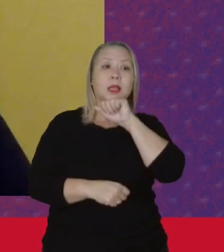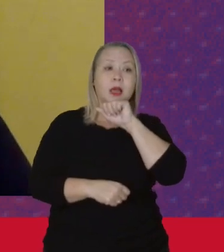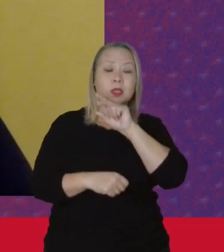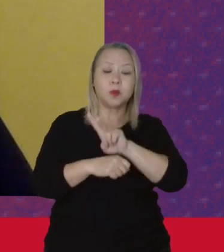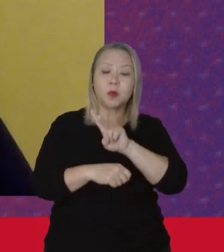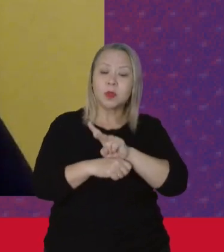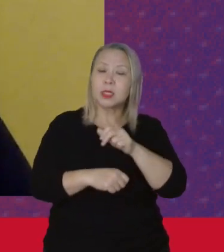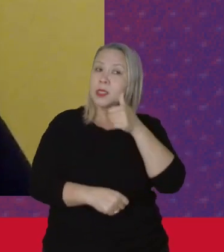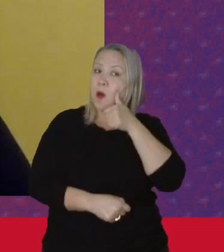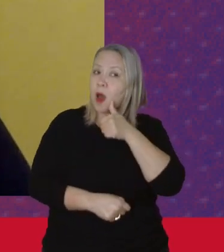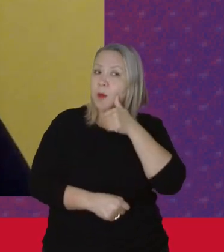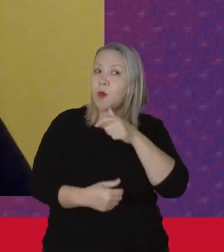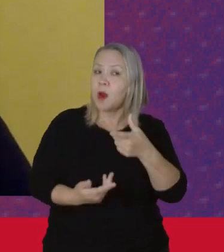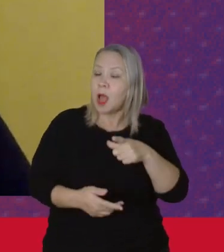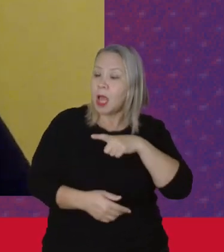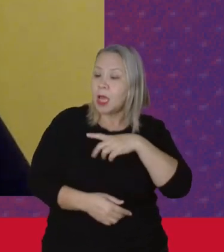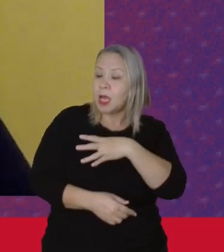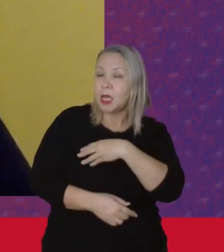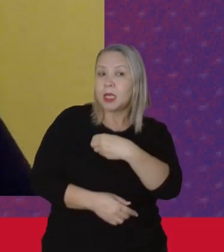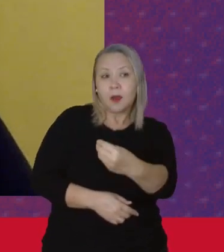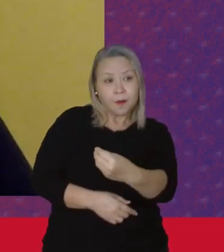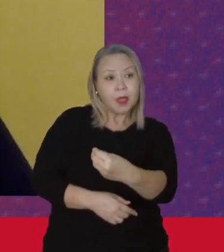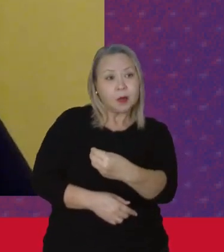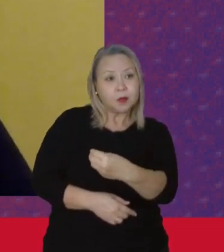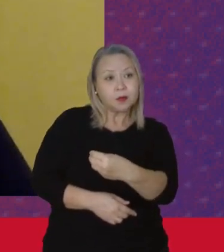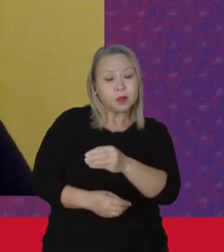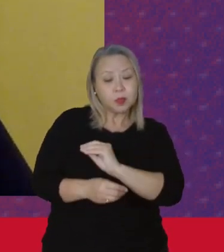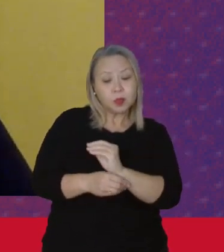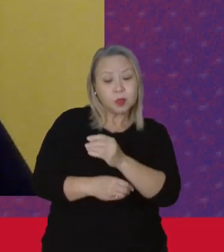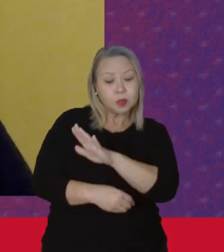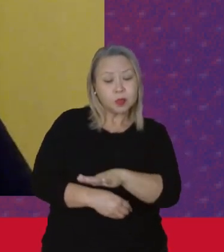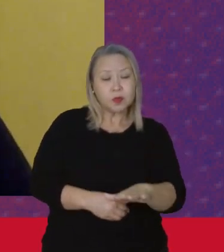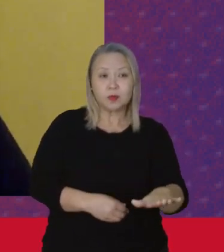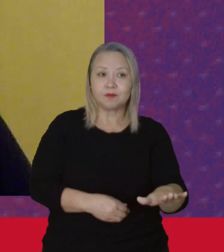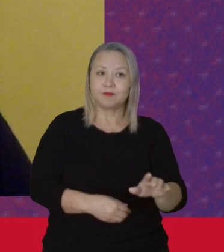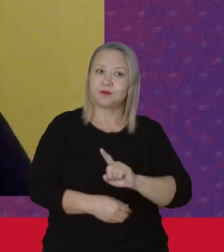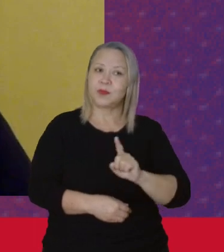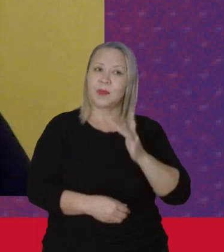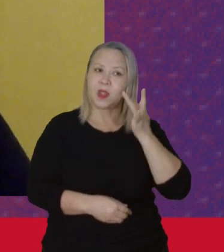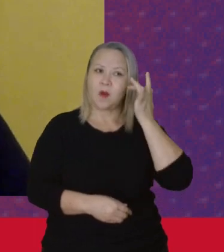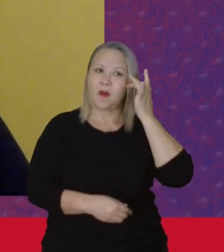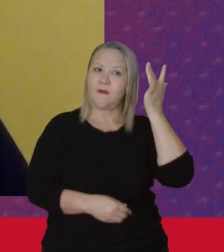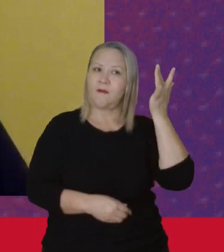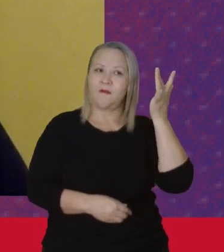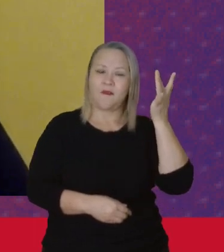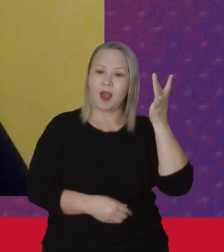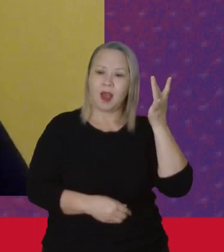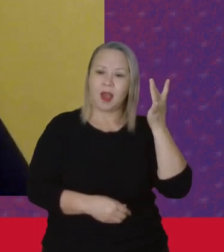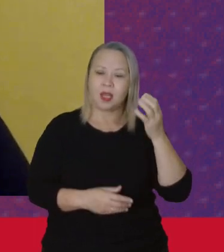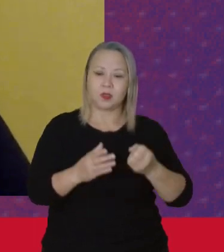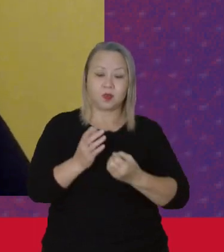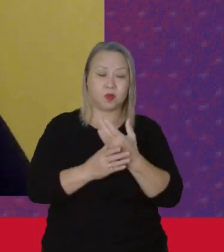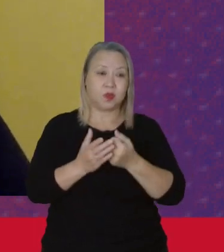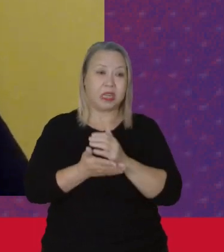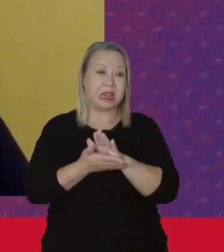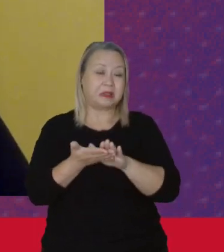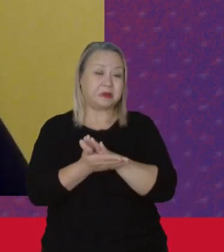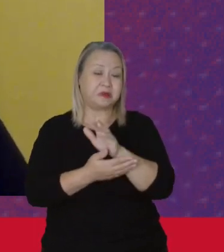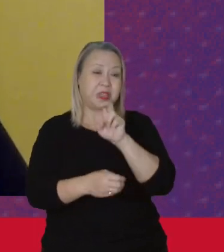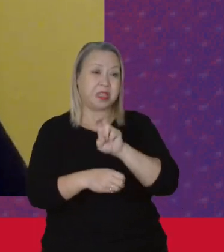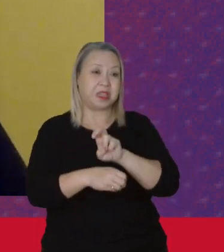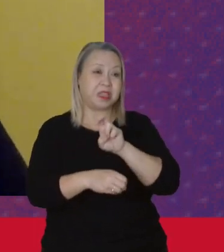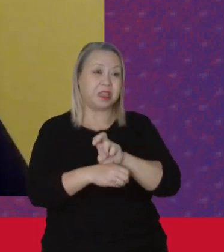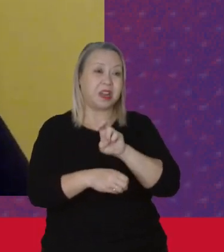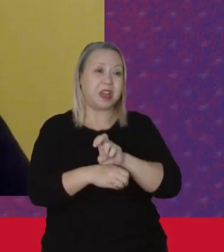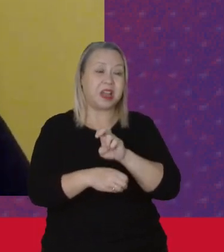à mulher, né, que tem filhos, e aos filhos, né, não é fácil criar sem creche, né, sem, às vezes, um